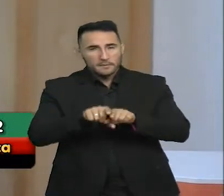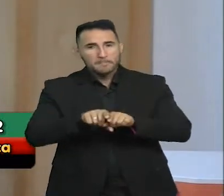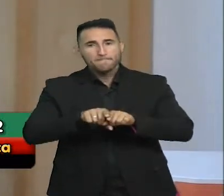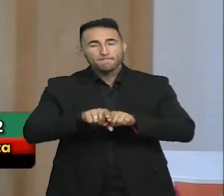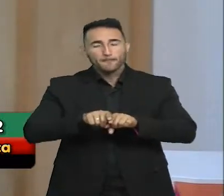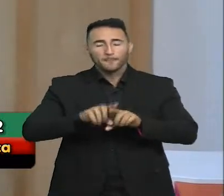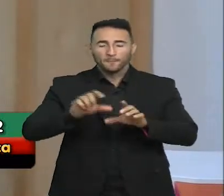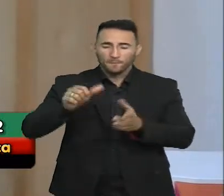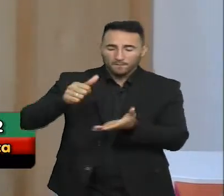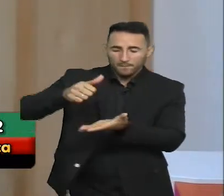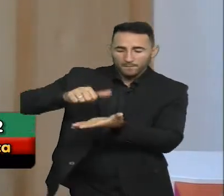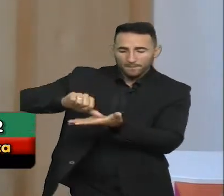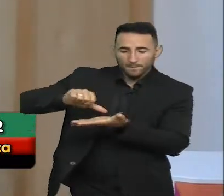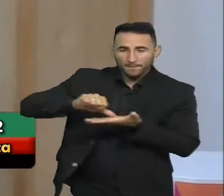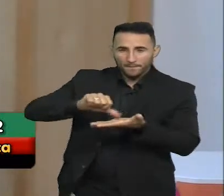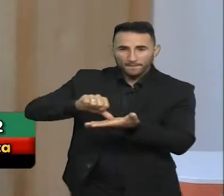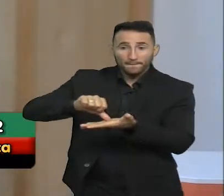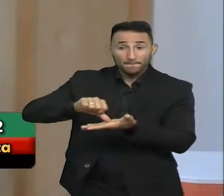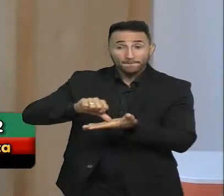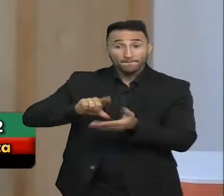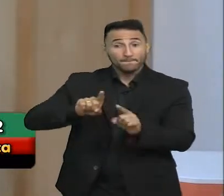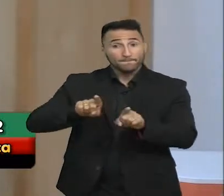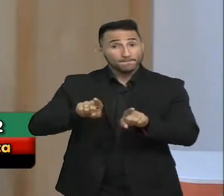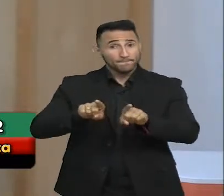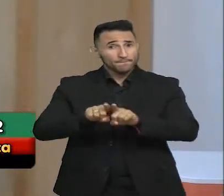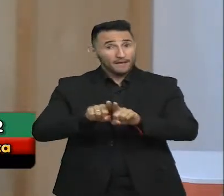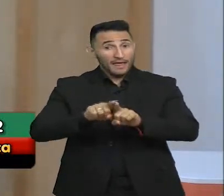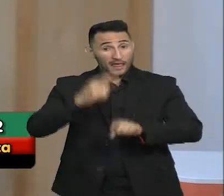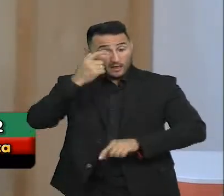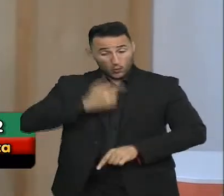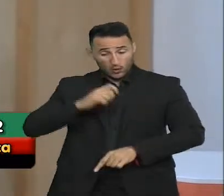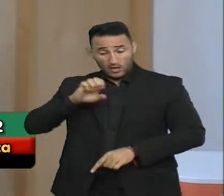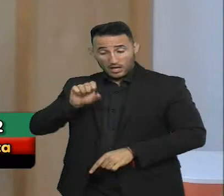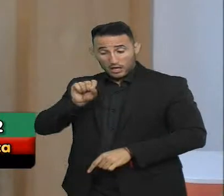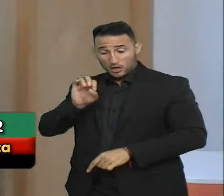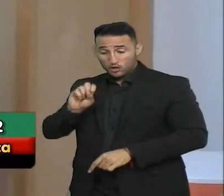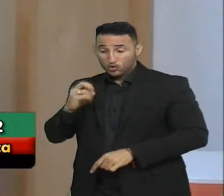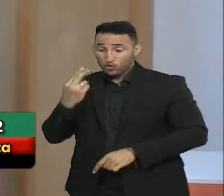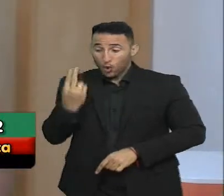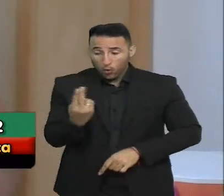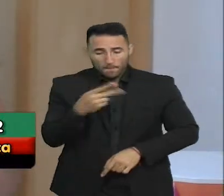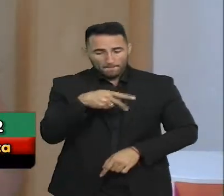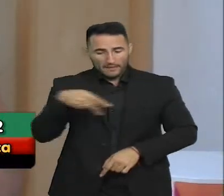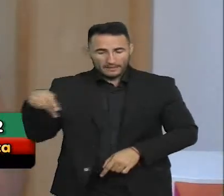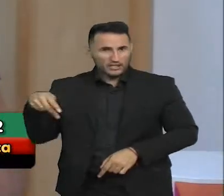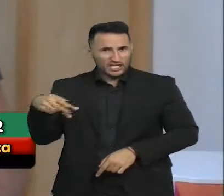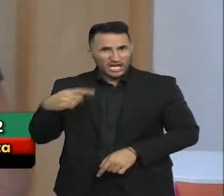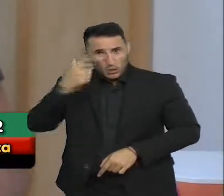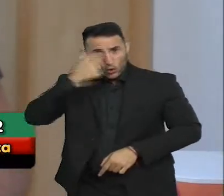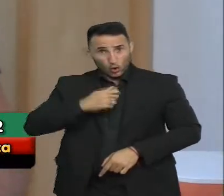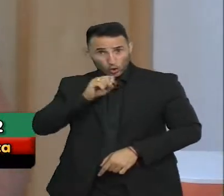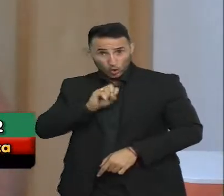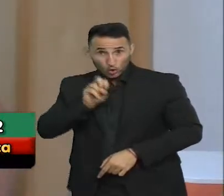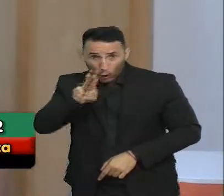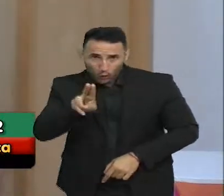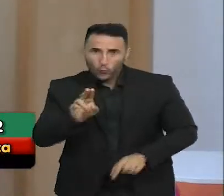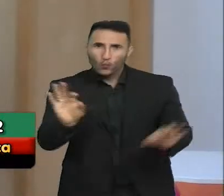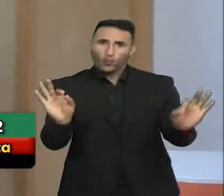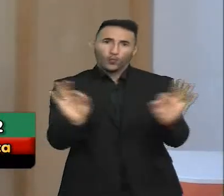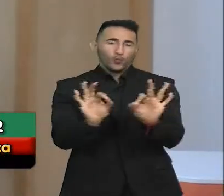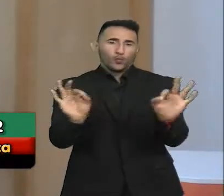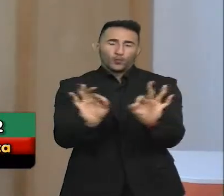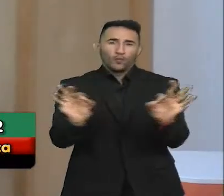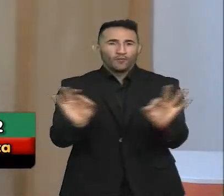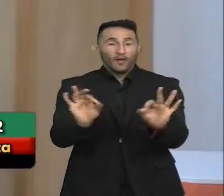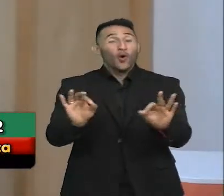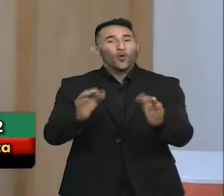seccional. E estou presidente da comissão. Eu não sou o presidente da comissão. Gosto de entrar